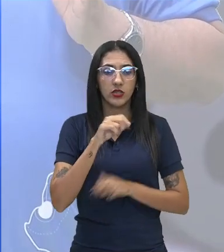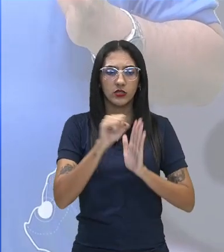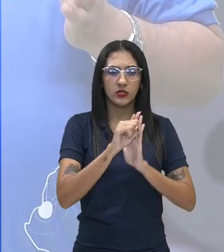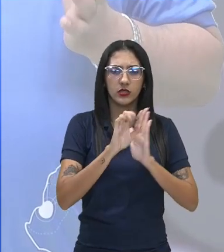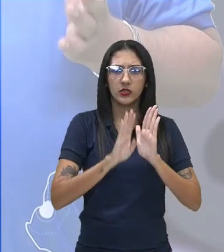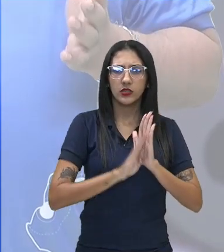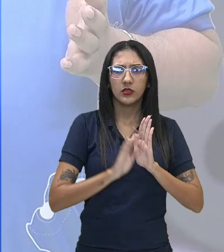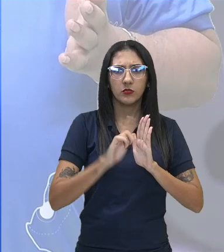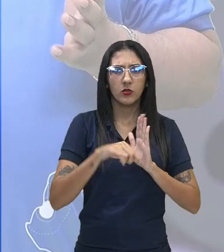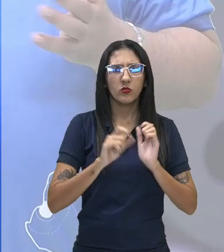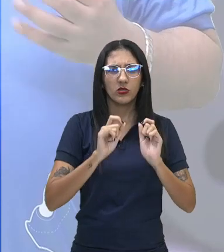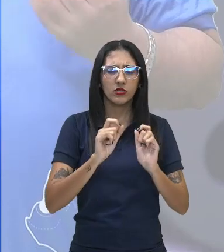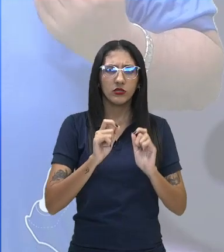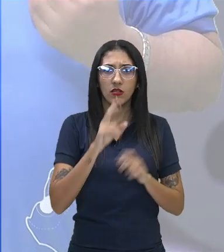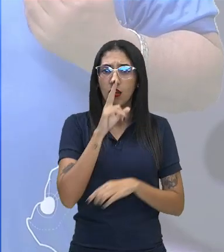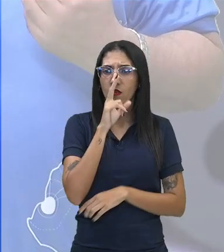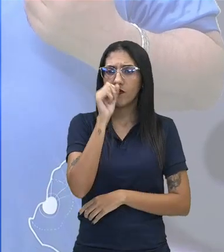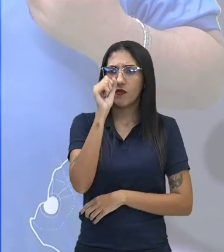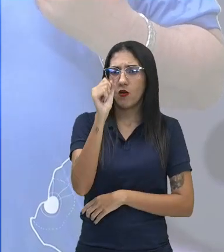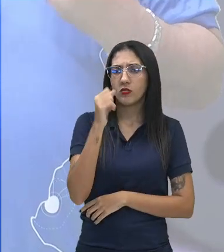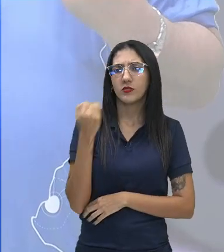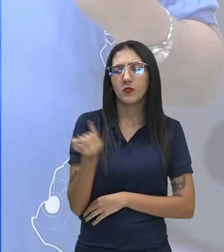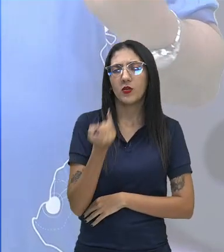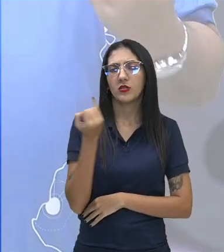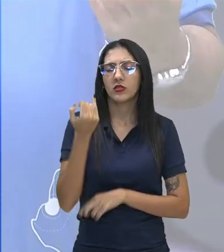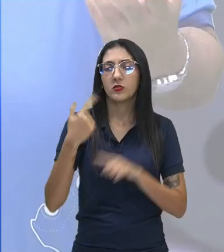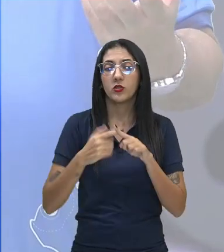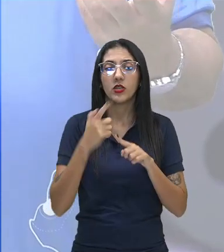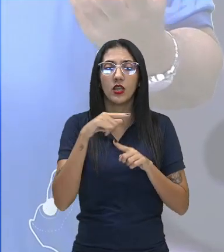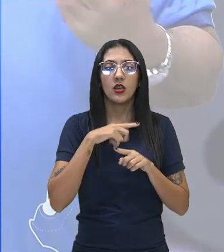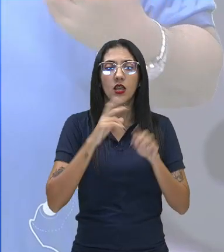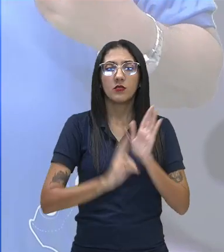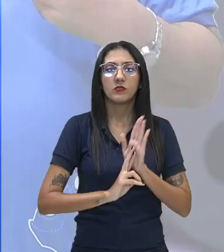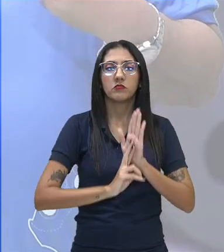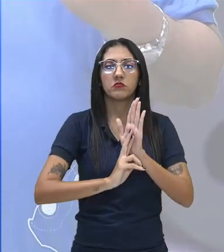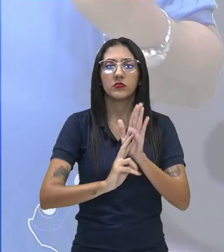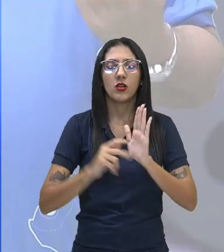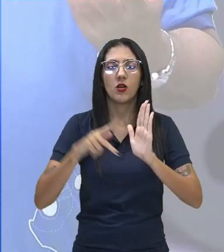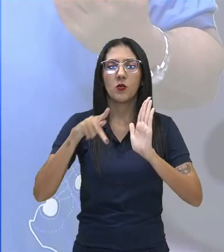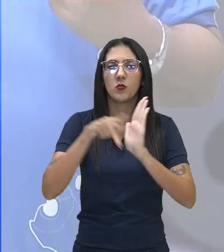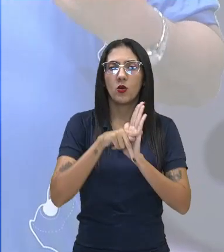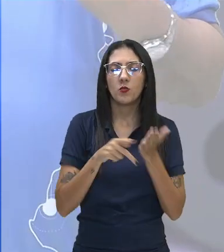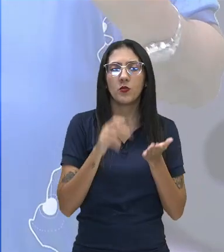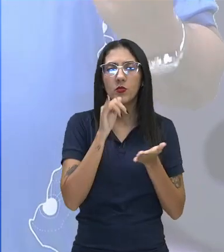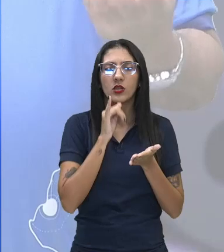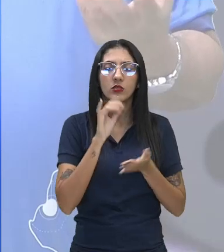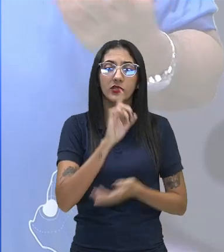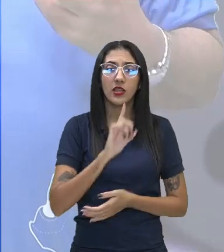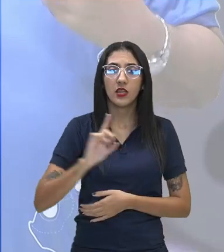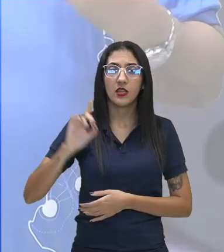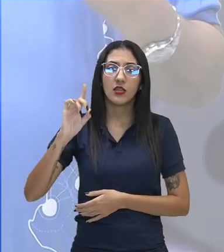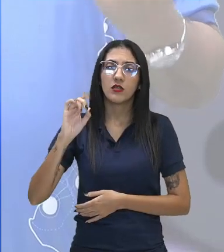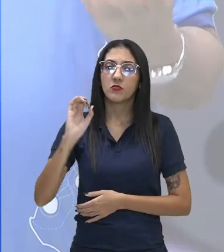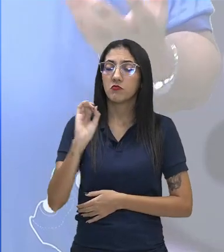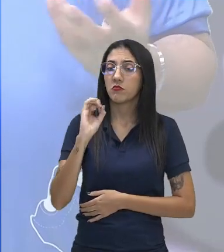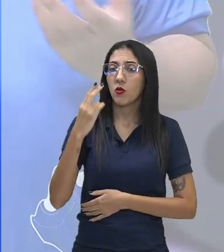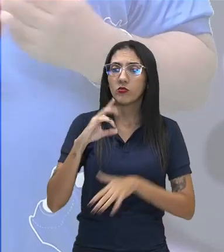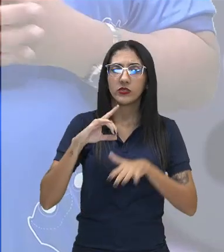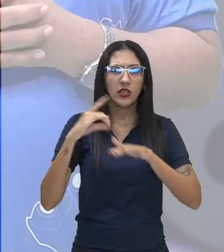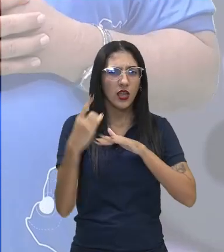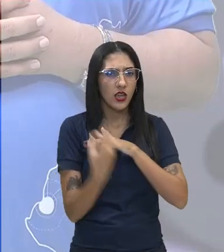torna um elemento poderoso, porque ele representa a própria divindade, o próprio Deus ou os próprios deuses, as